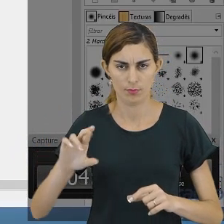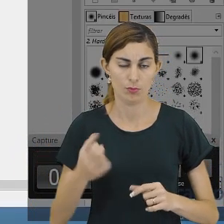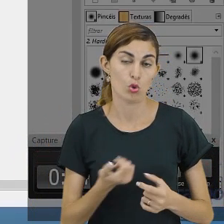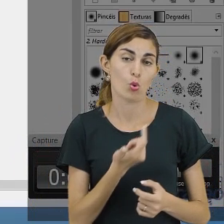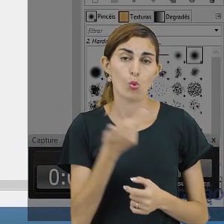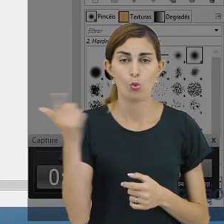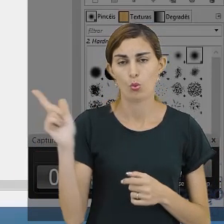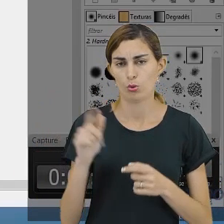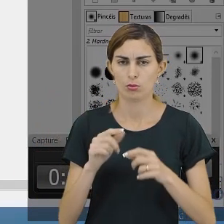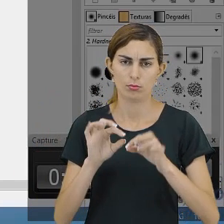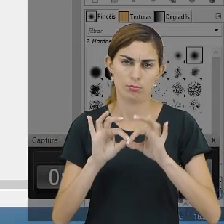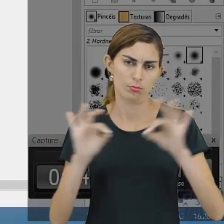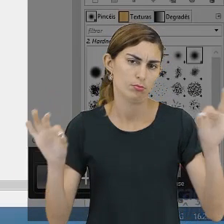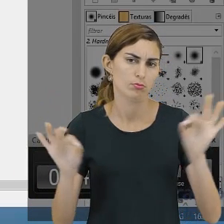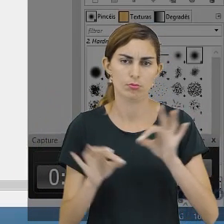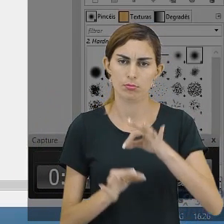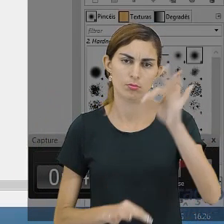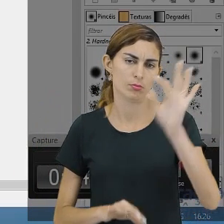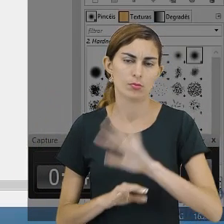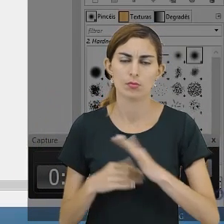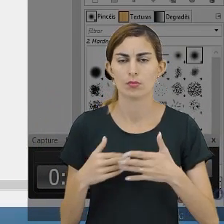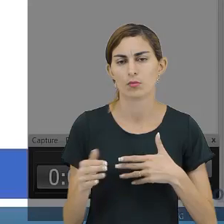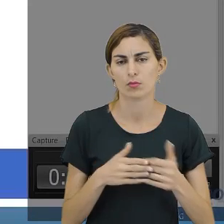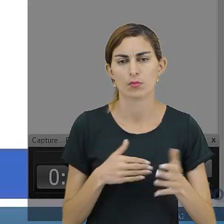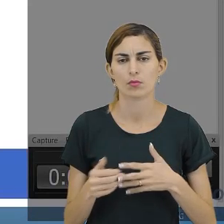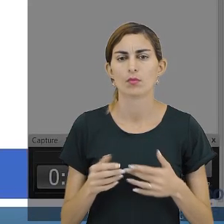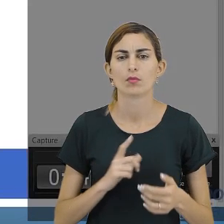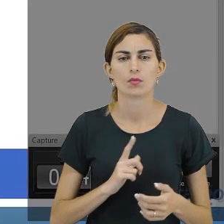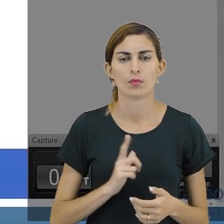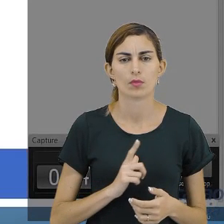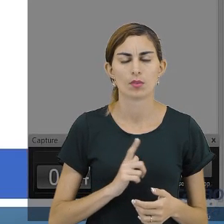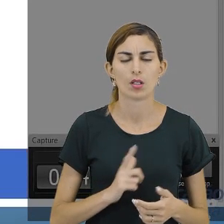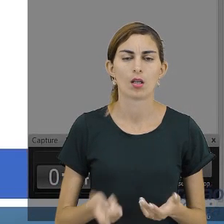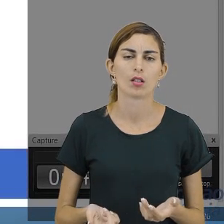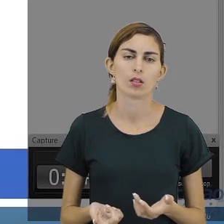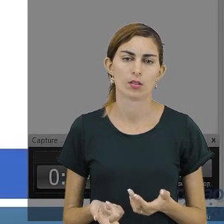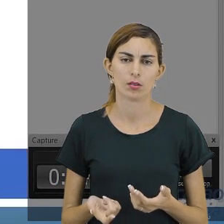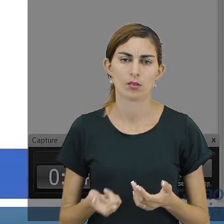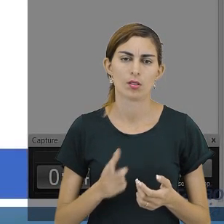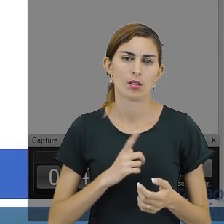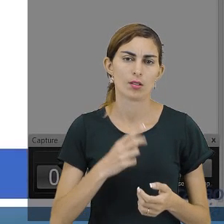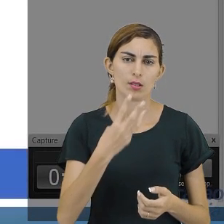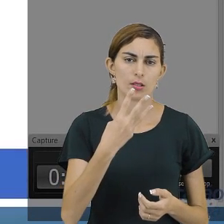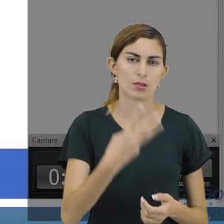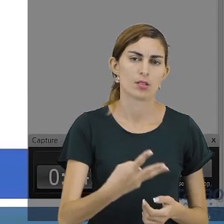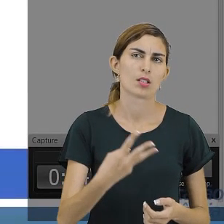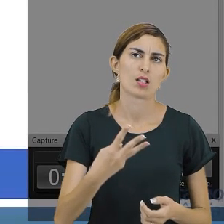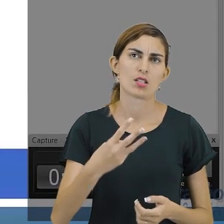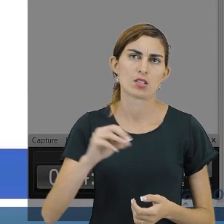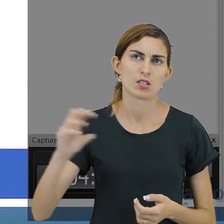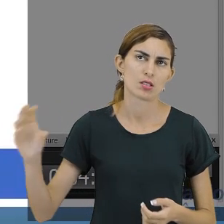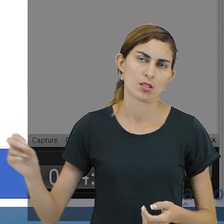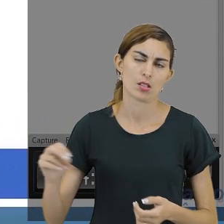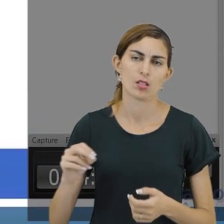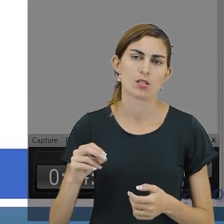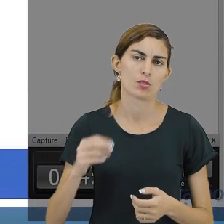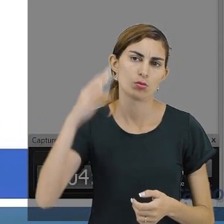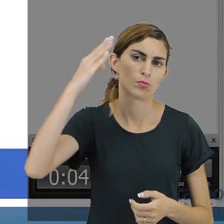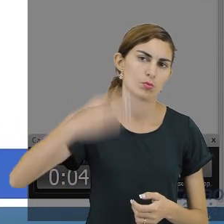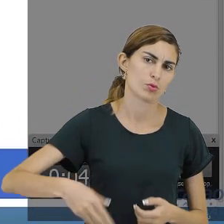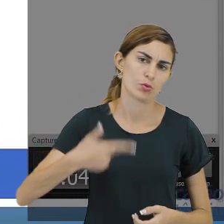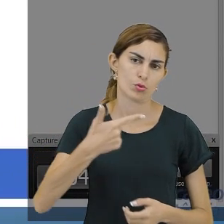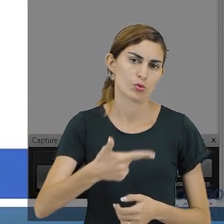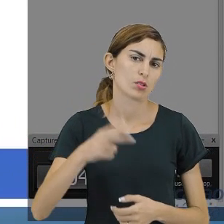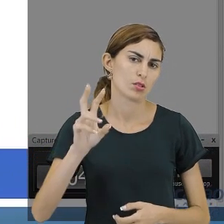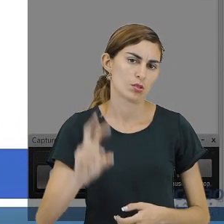outro formato qualquer, por exemplo, tem um banner aqui, tem um formato de banner que tem 300 por 250 pixels, que